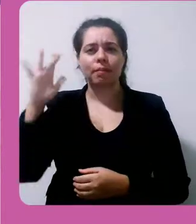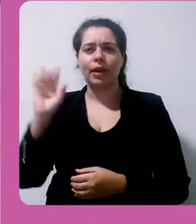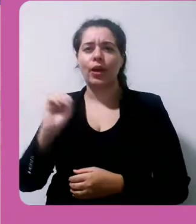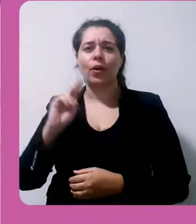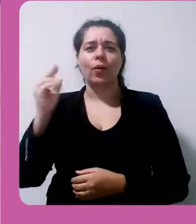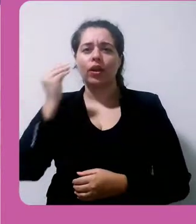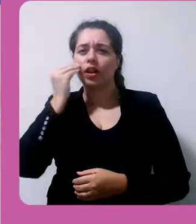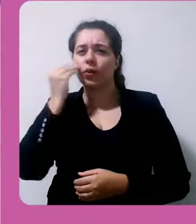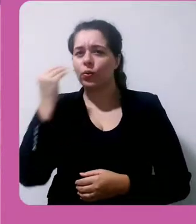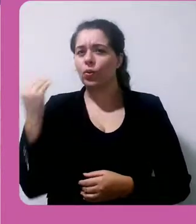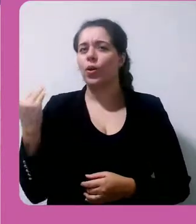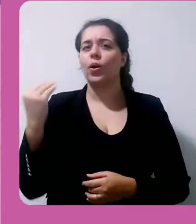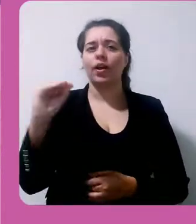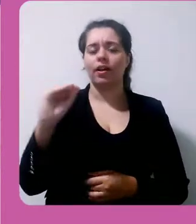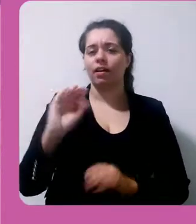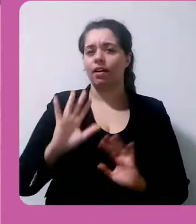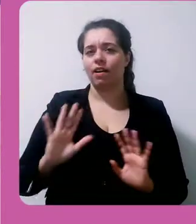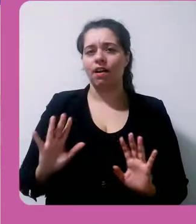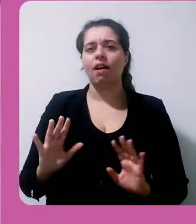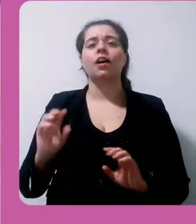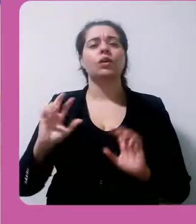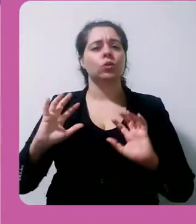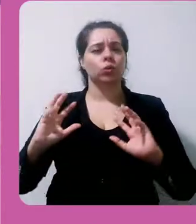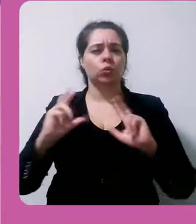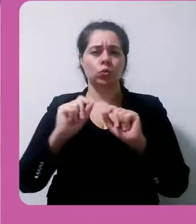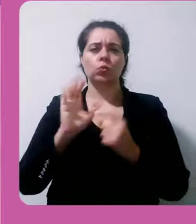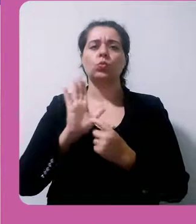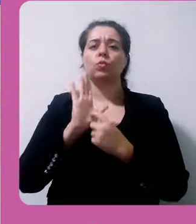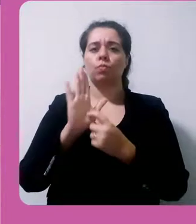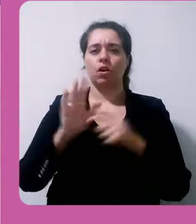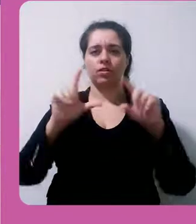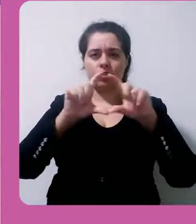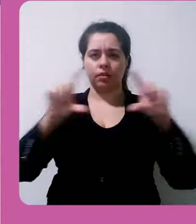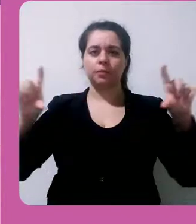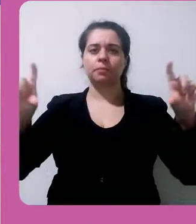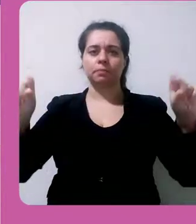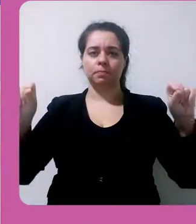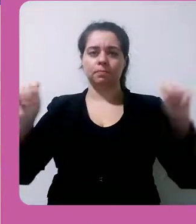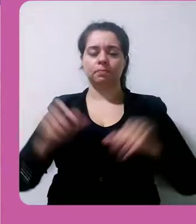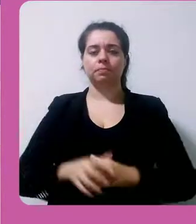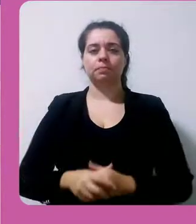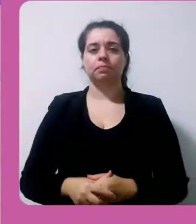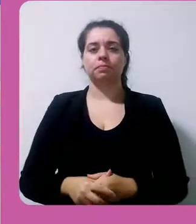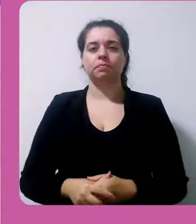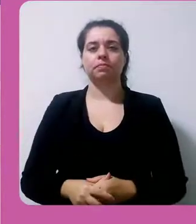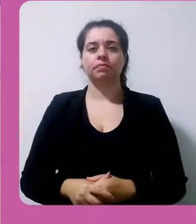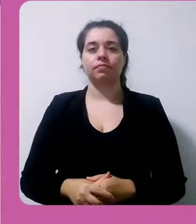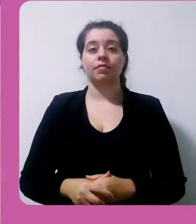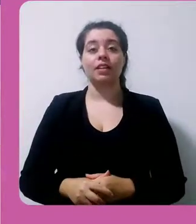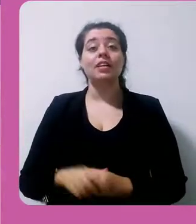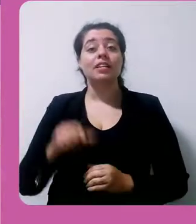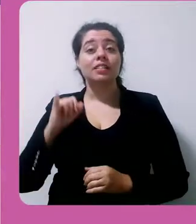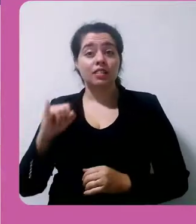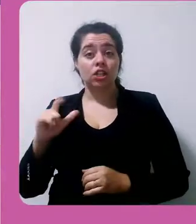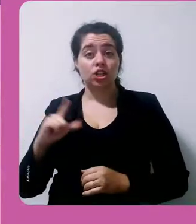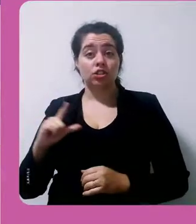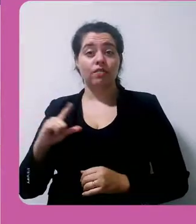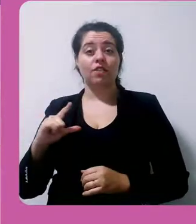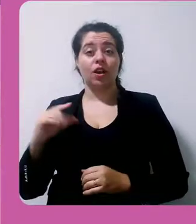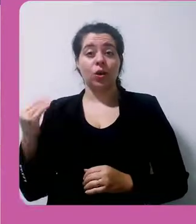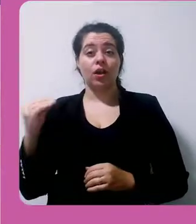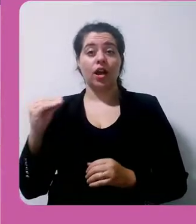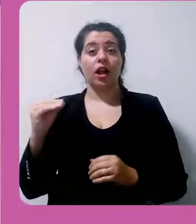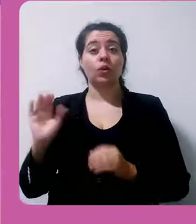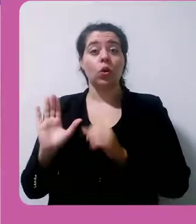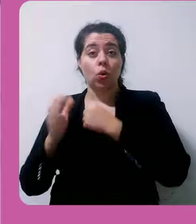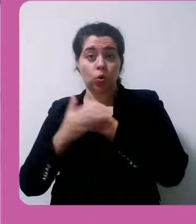fazer testes, né? Se elas estiverem ocultas, elas também vão aparecer aqui. Tá? Então, o que nós precisamos fazer?